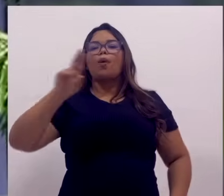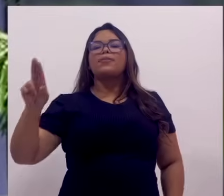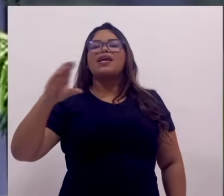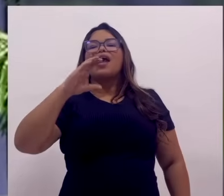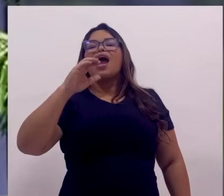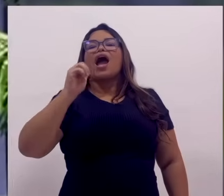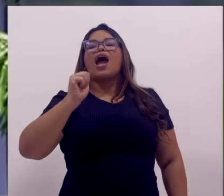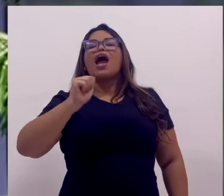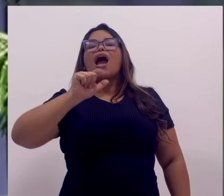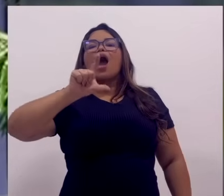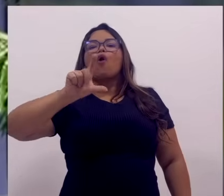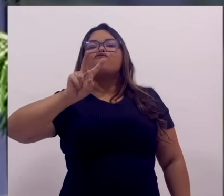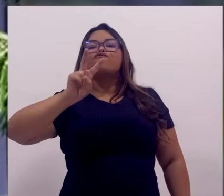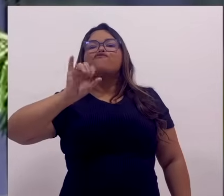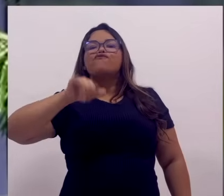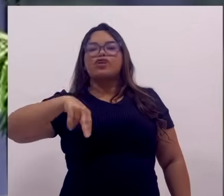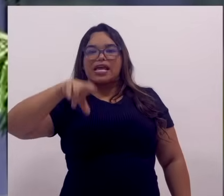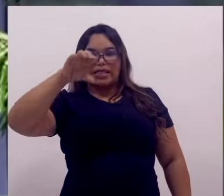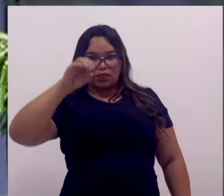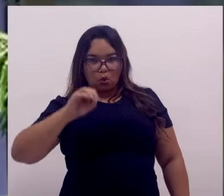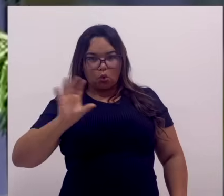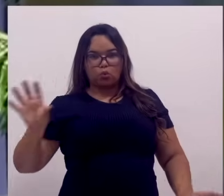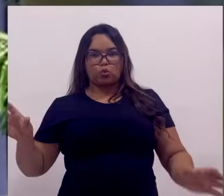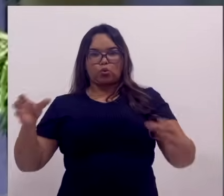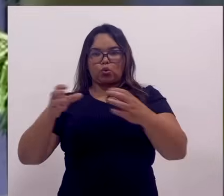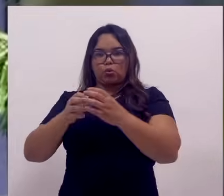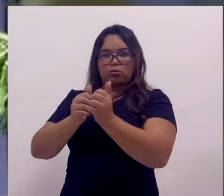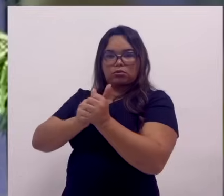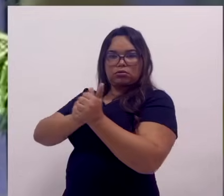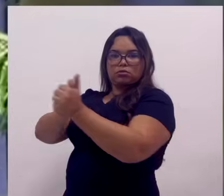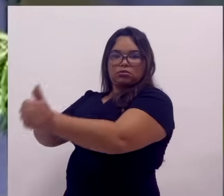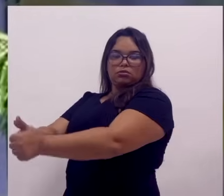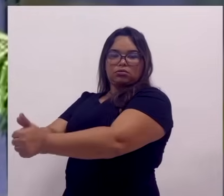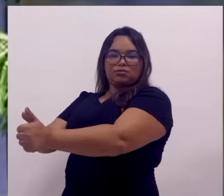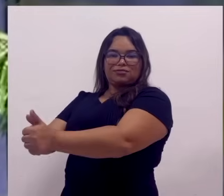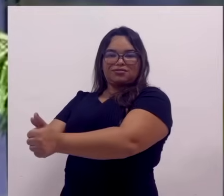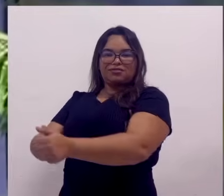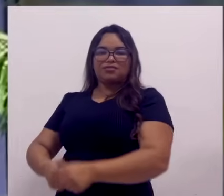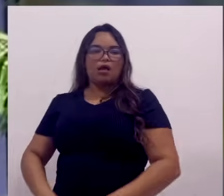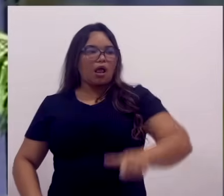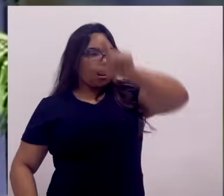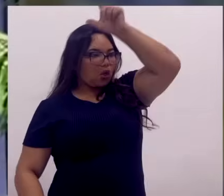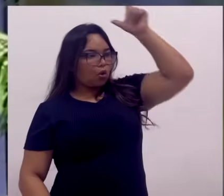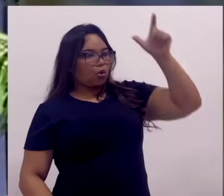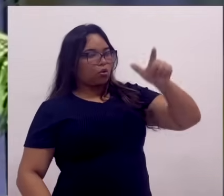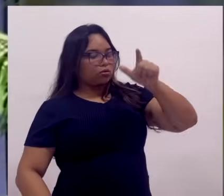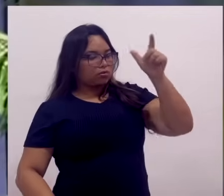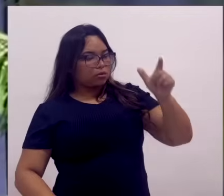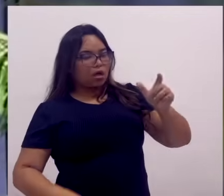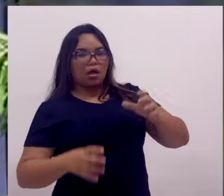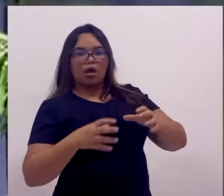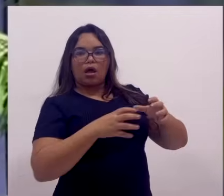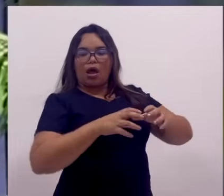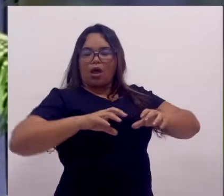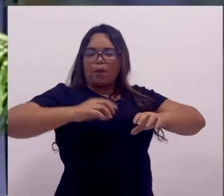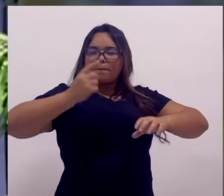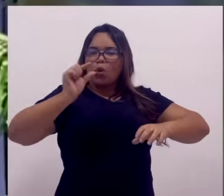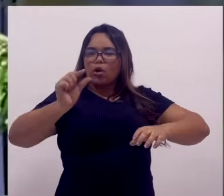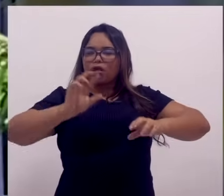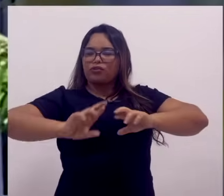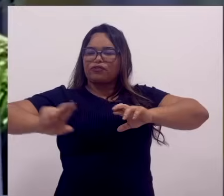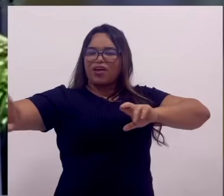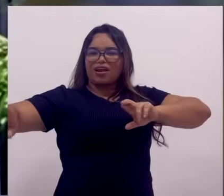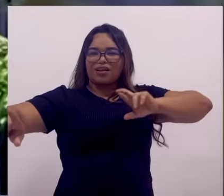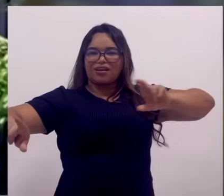E eles se chamaram de calvinistas. E então disseram: "Ei Calvino, ei Lutero, vocês não perceberam que a Bíblia ensina outra coisa aqui?"